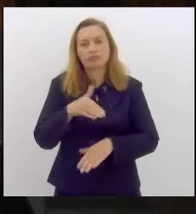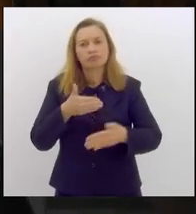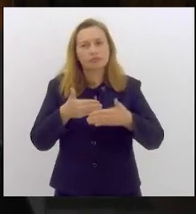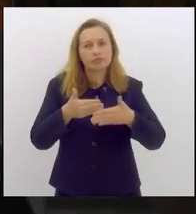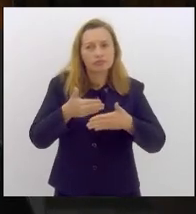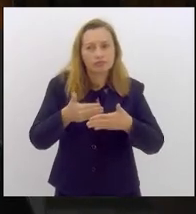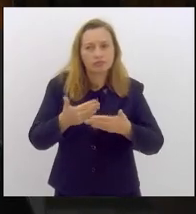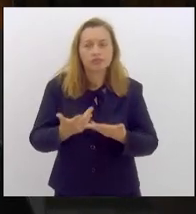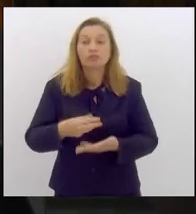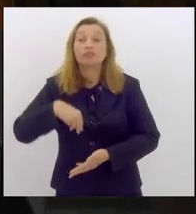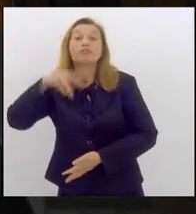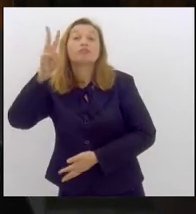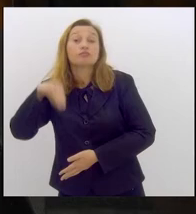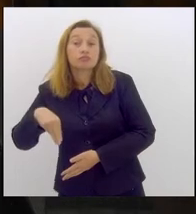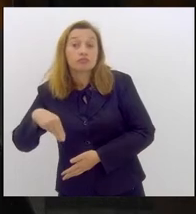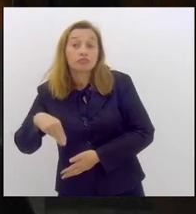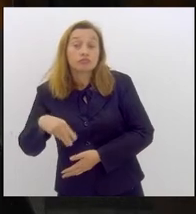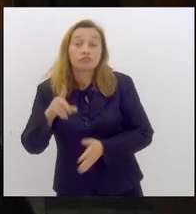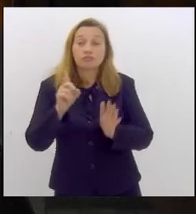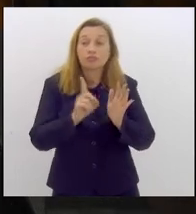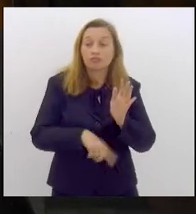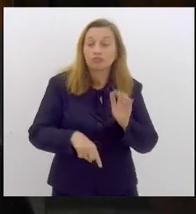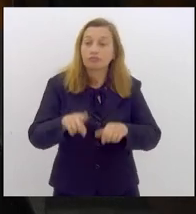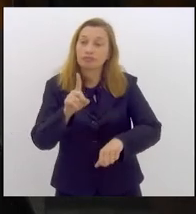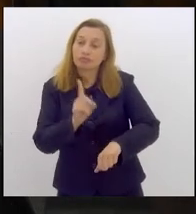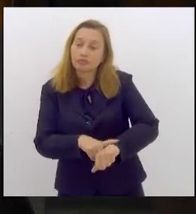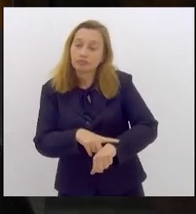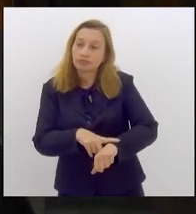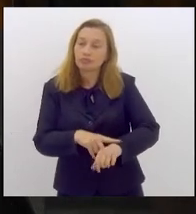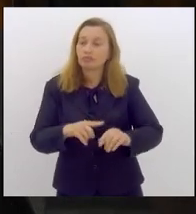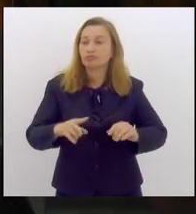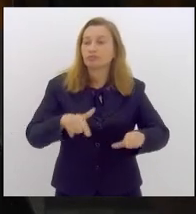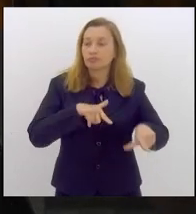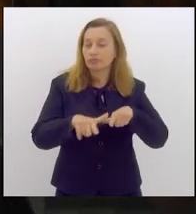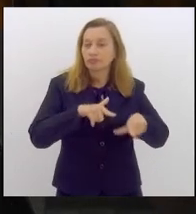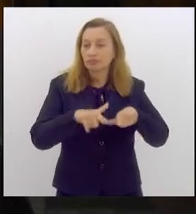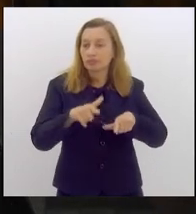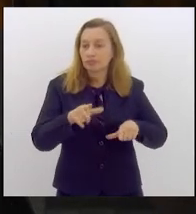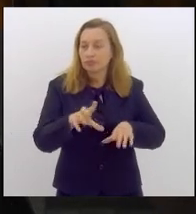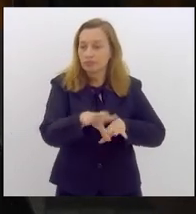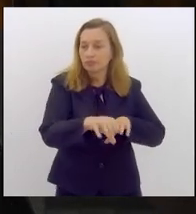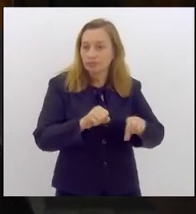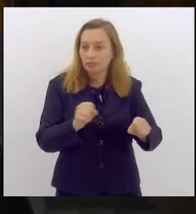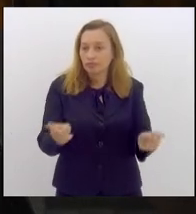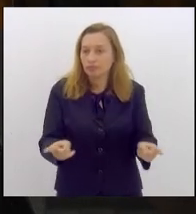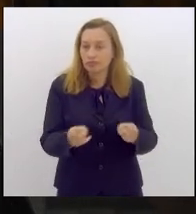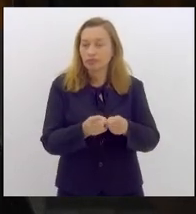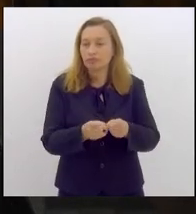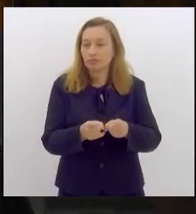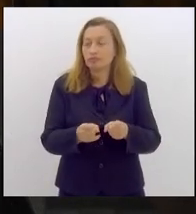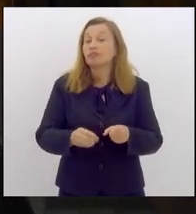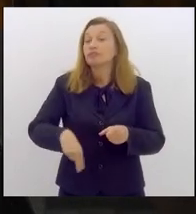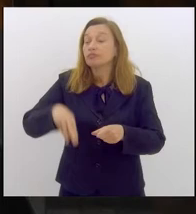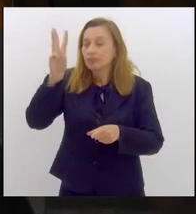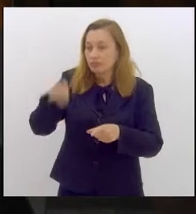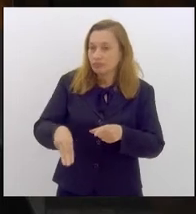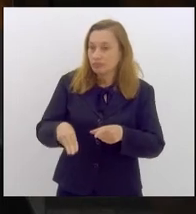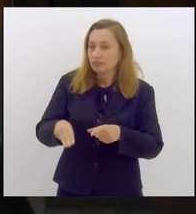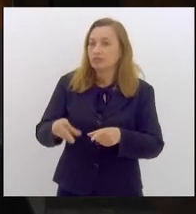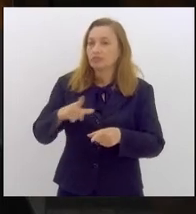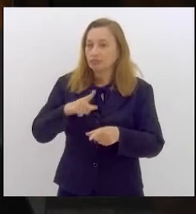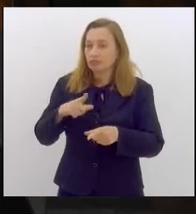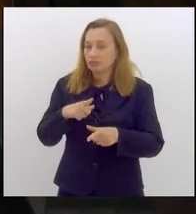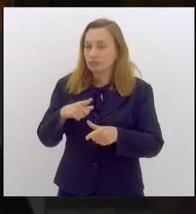aproximando quem tem menos tempo de casa, quem tem menor formação, com quem já tem uma carreira em andamento e uma